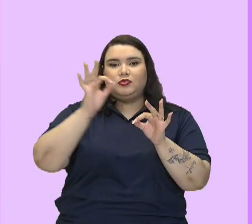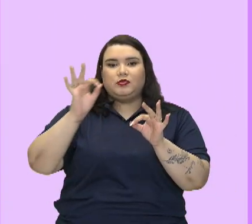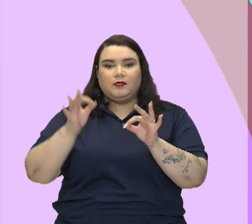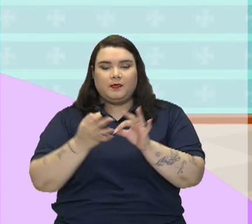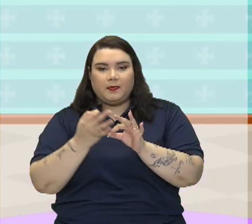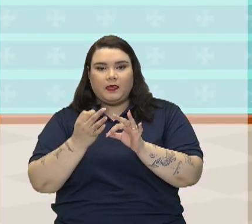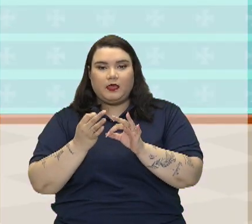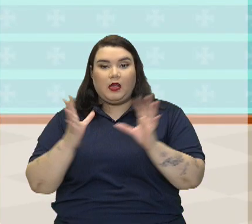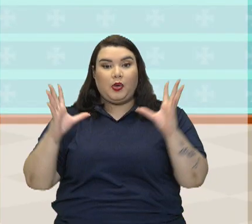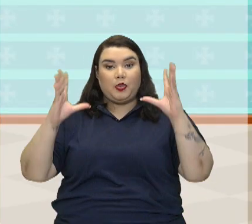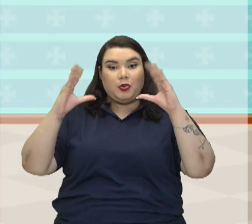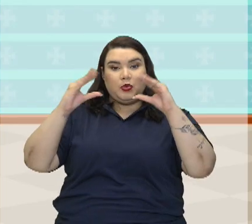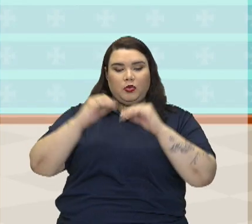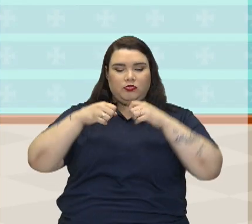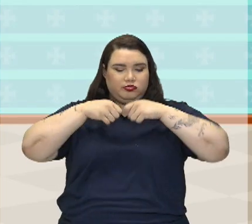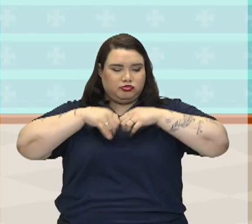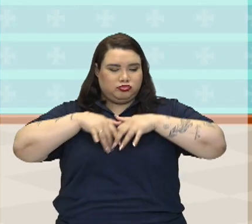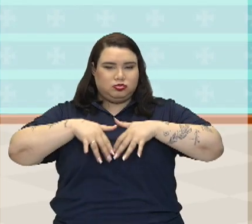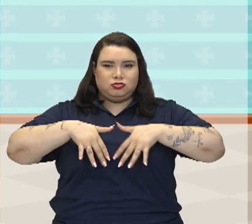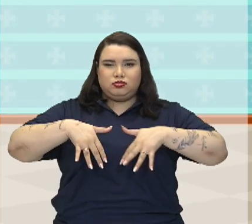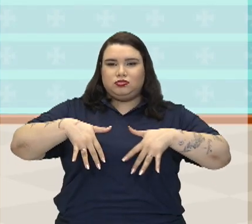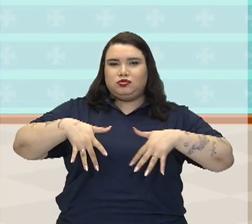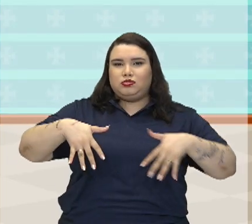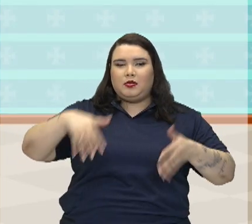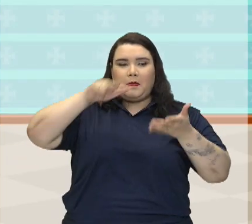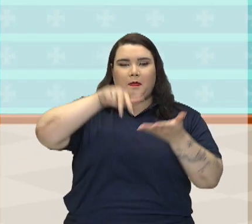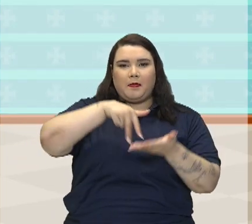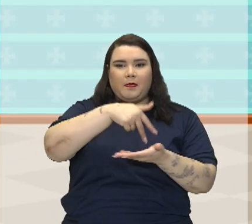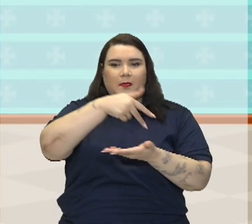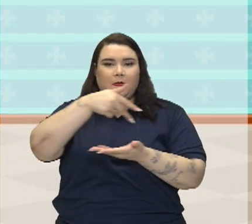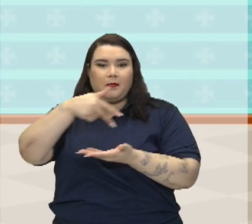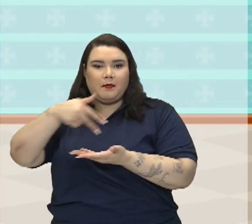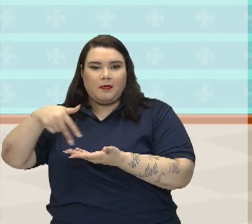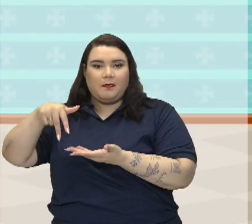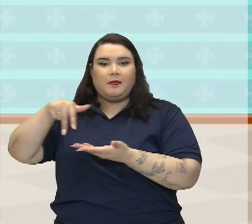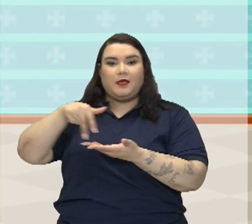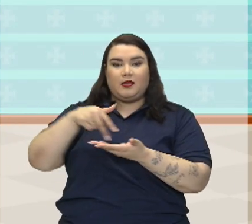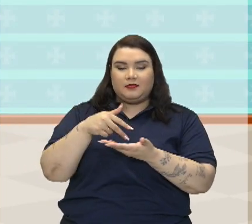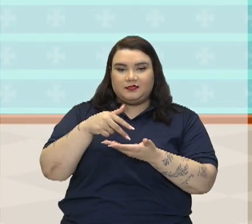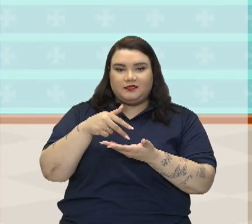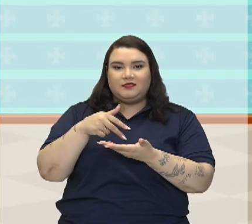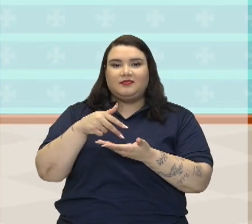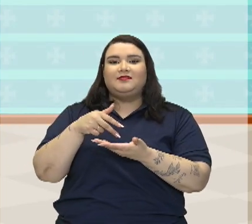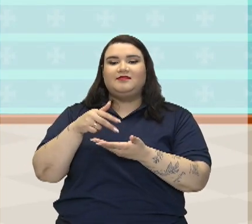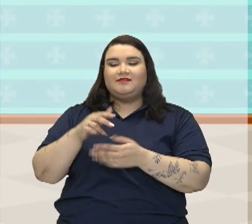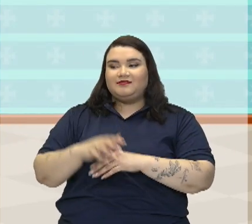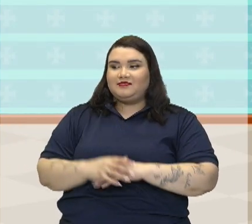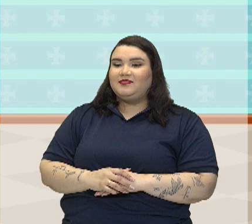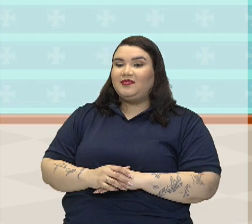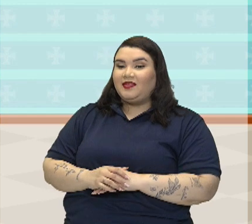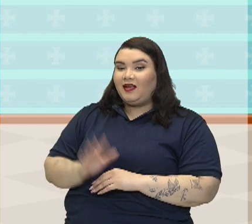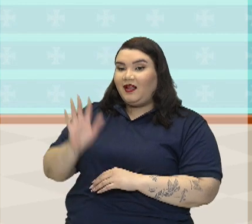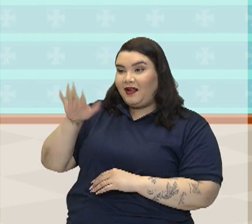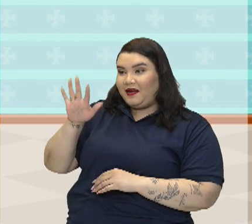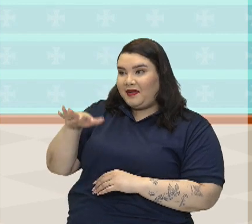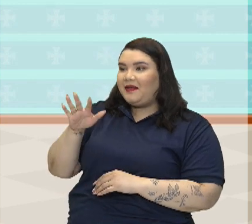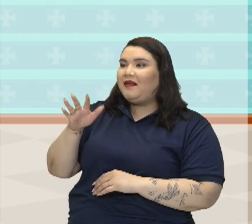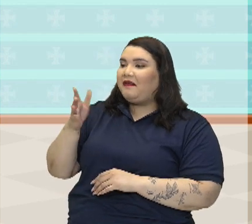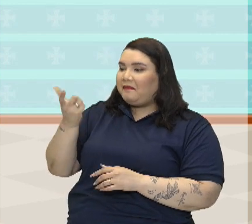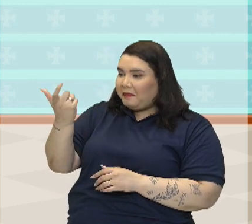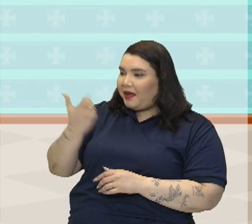do baile e a baronesa vestiu-se. A linha para mofar da agulha perguntou-lhe: Ora, agora